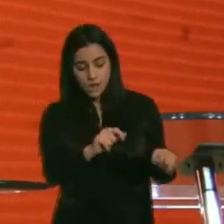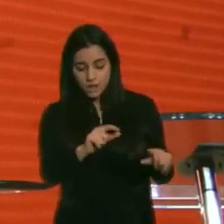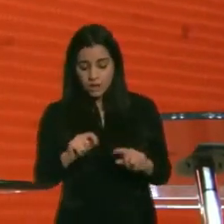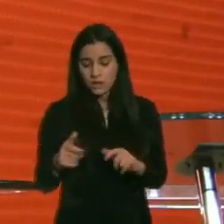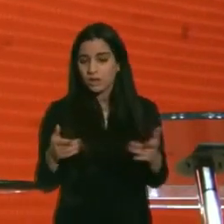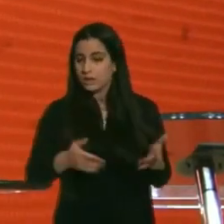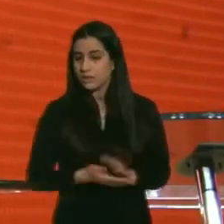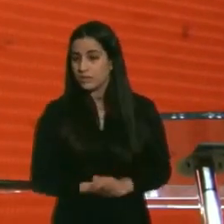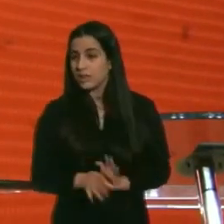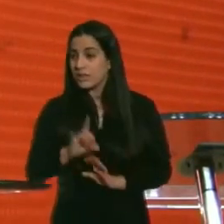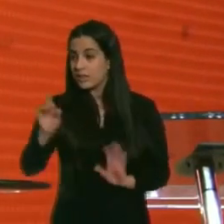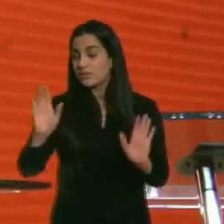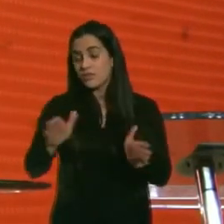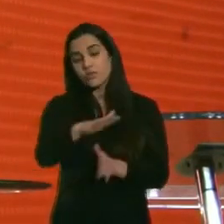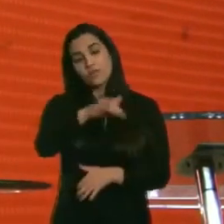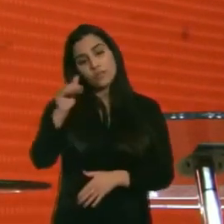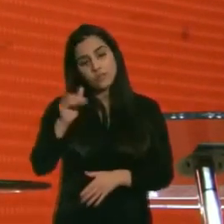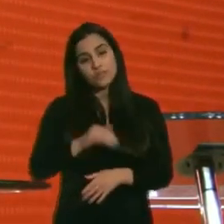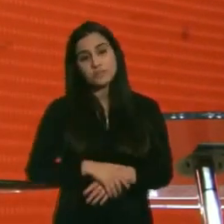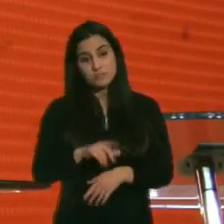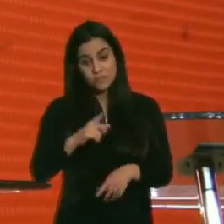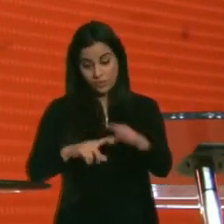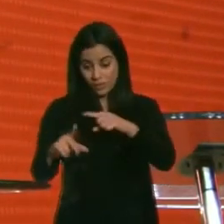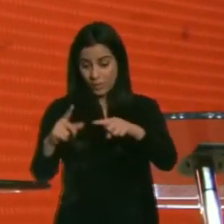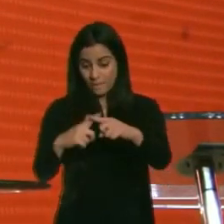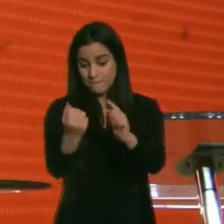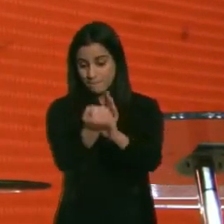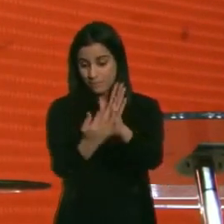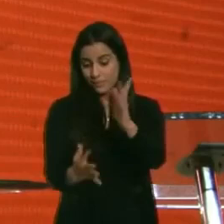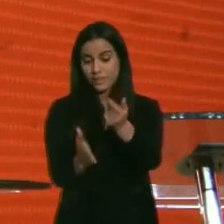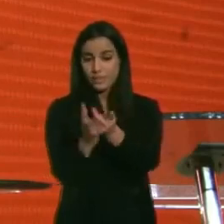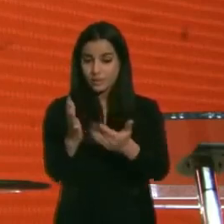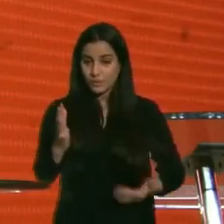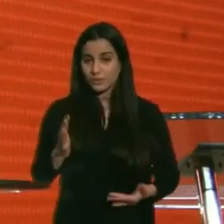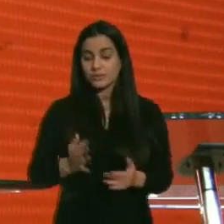um convite que custou o sangue do seu filho.